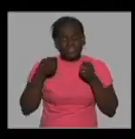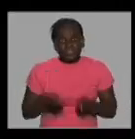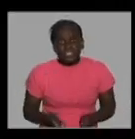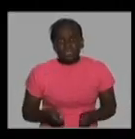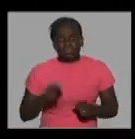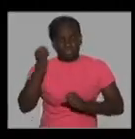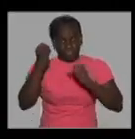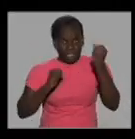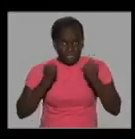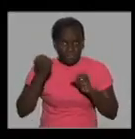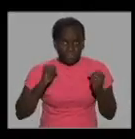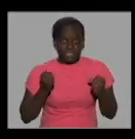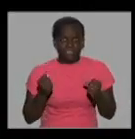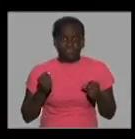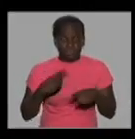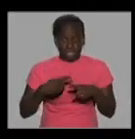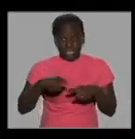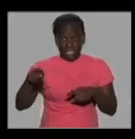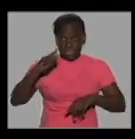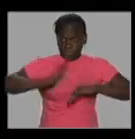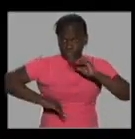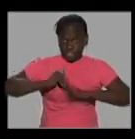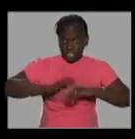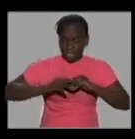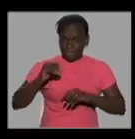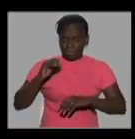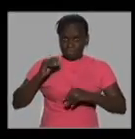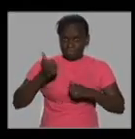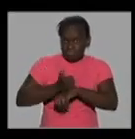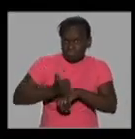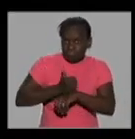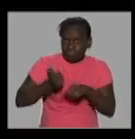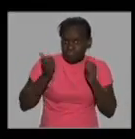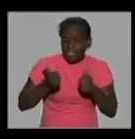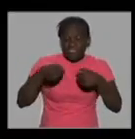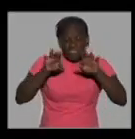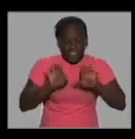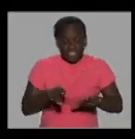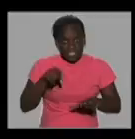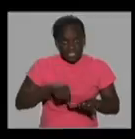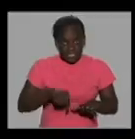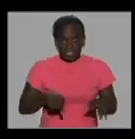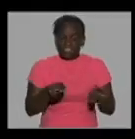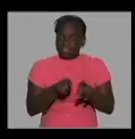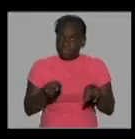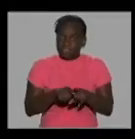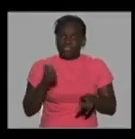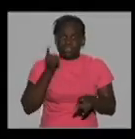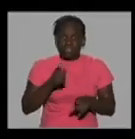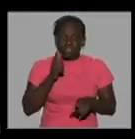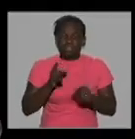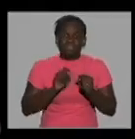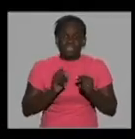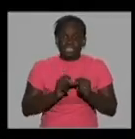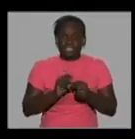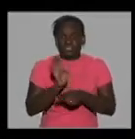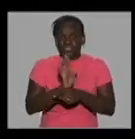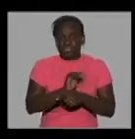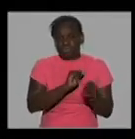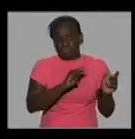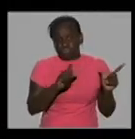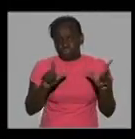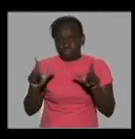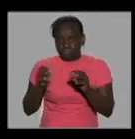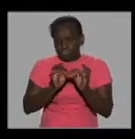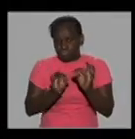consolide como indústria, para que esse profissional que está mais qualificado fique no mercado e, com isso, ele consiga fazer esse longa,